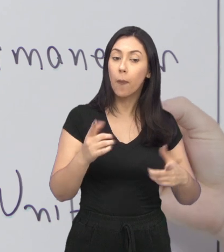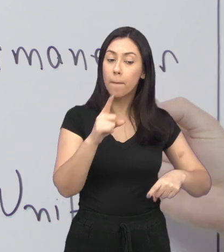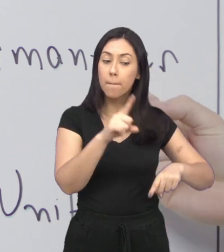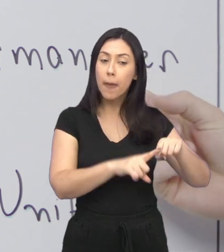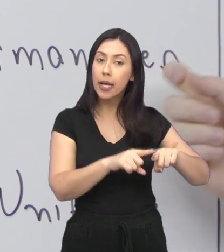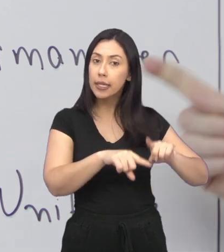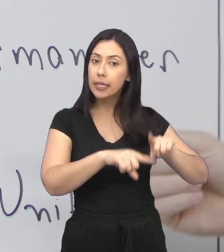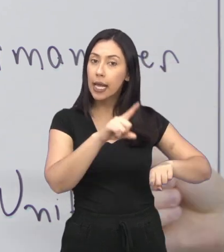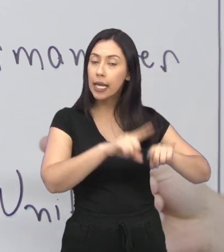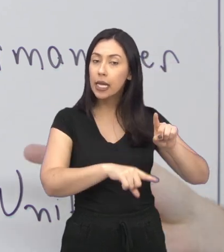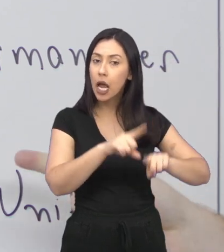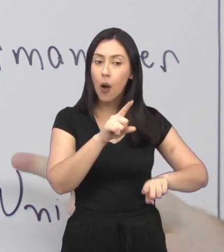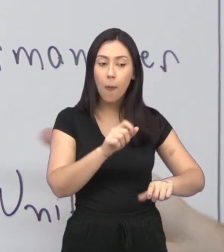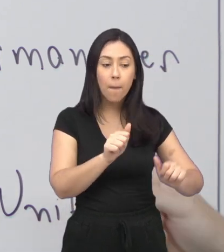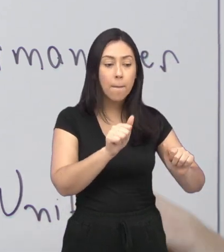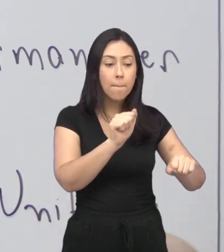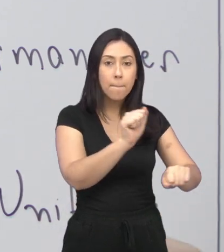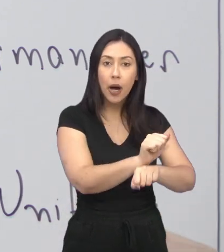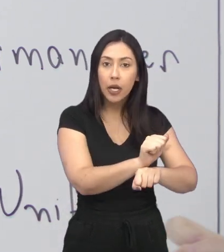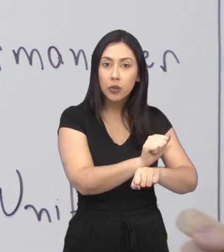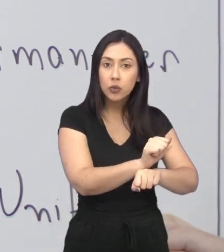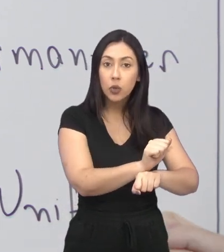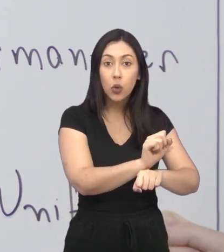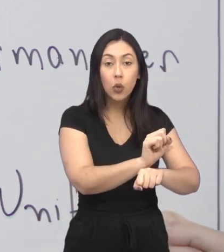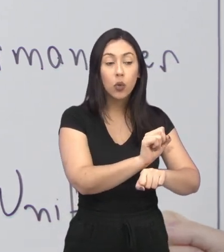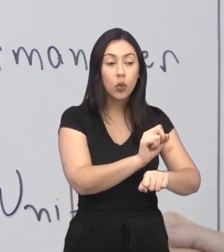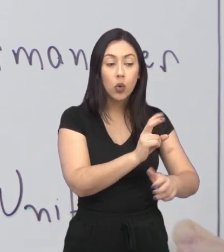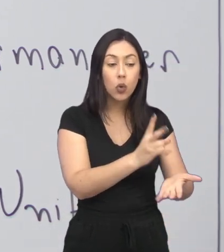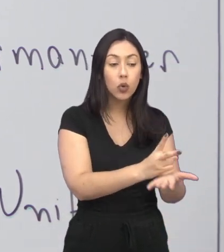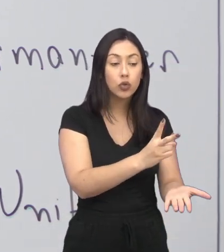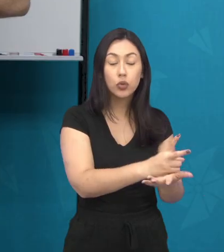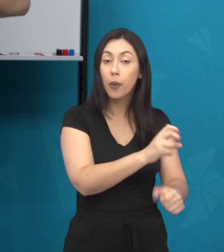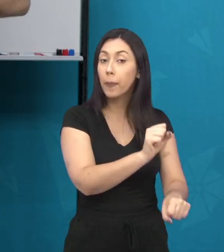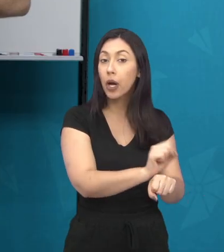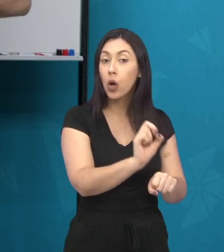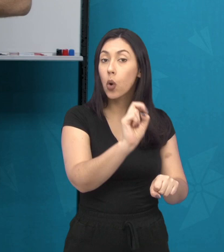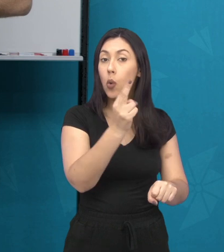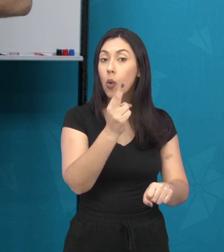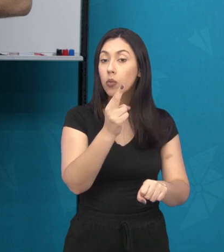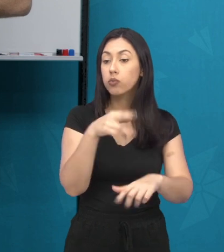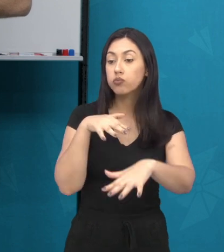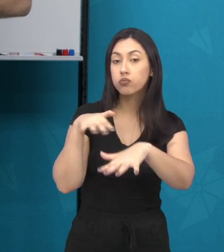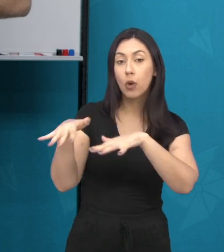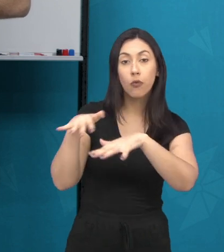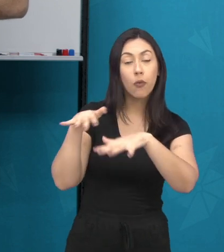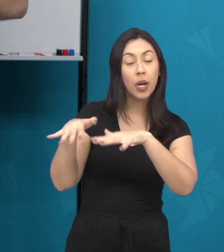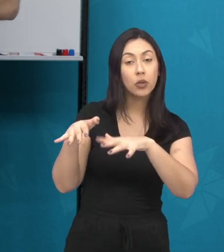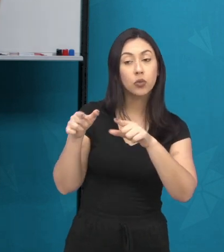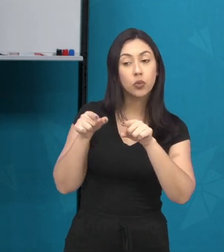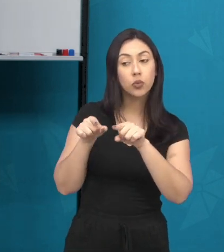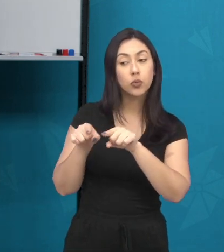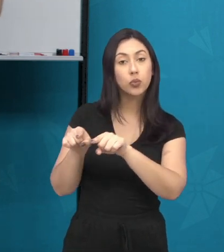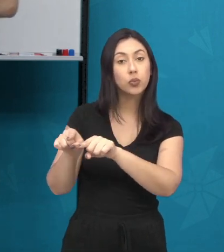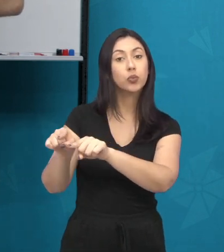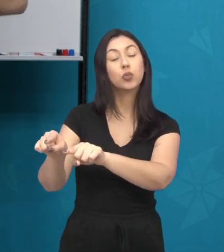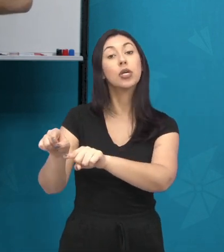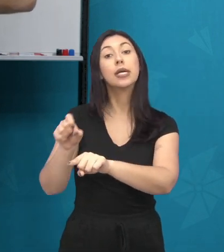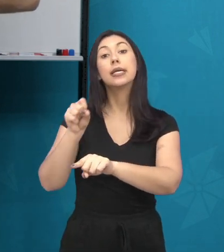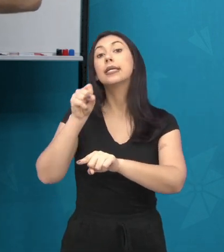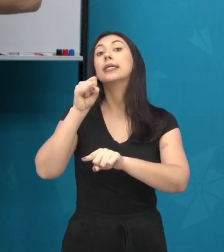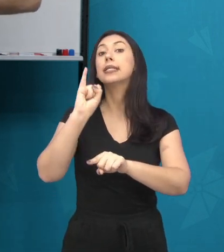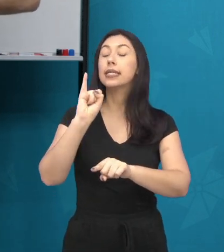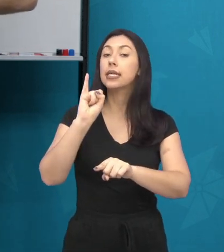permanecer em repouso ou em movimento retil uniforme se a resultante das forças que atuam sobre esse corpo